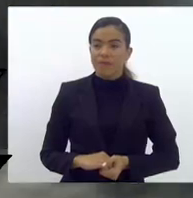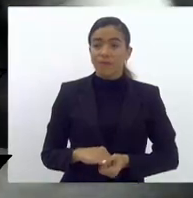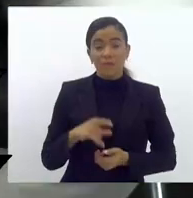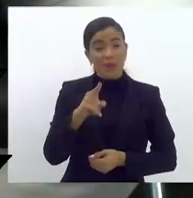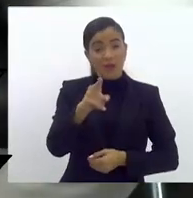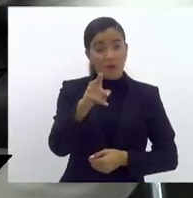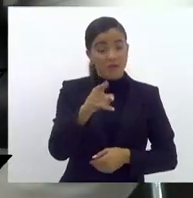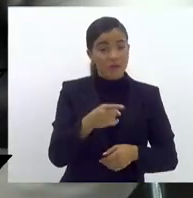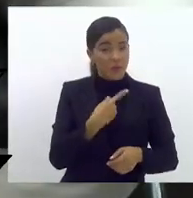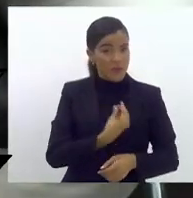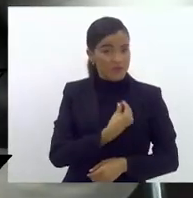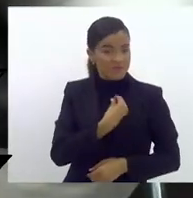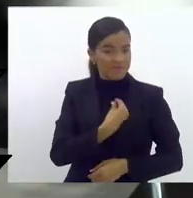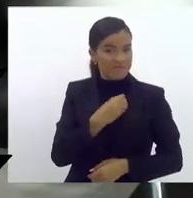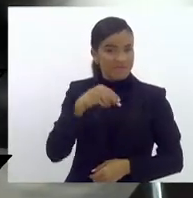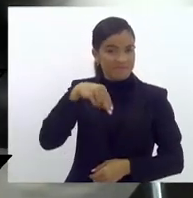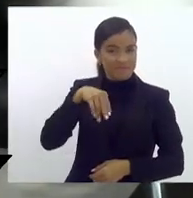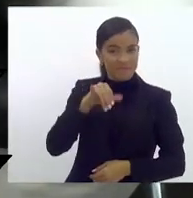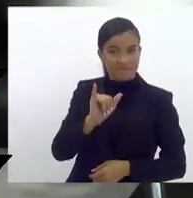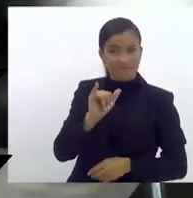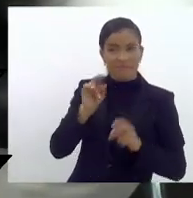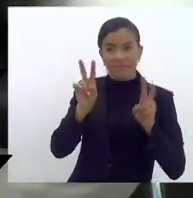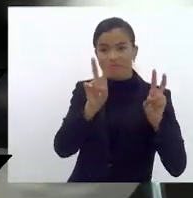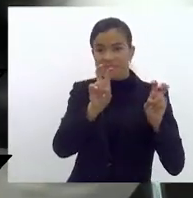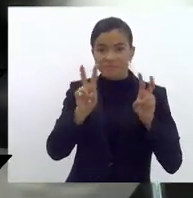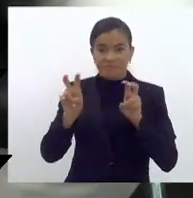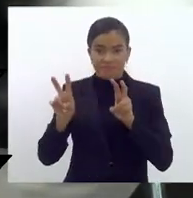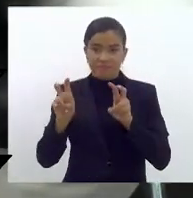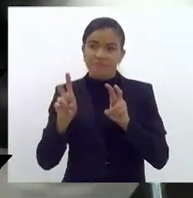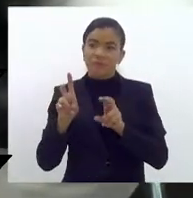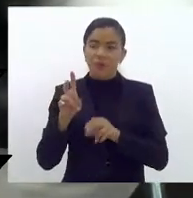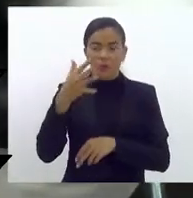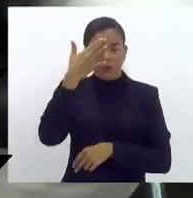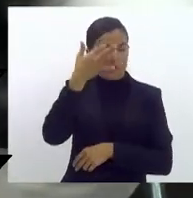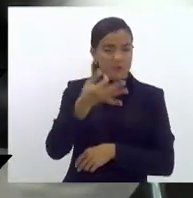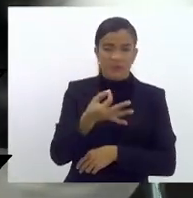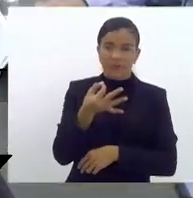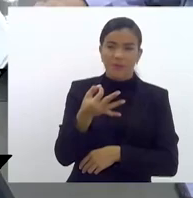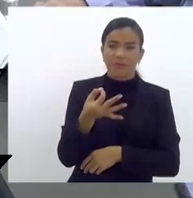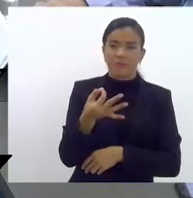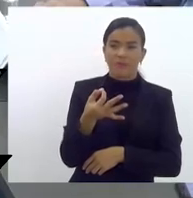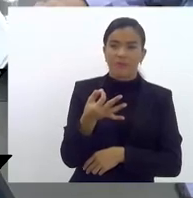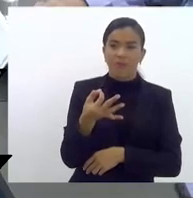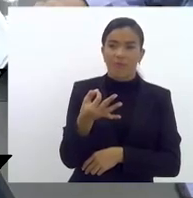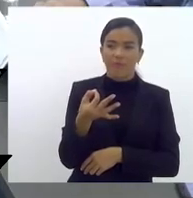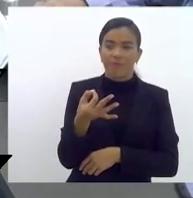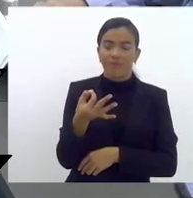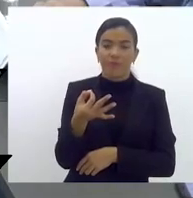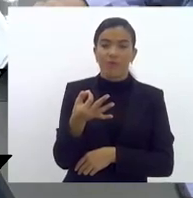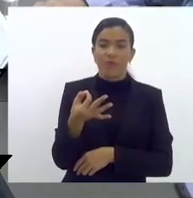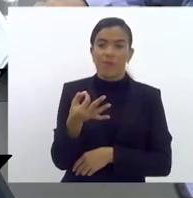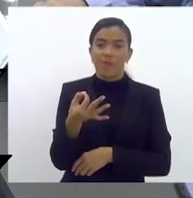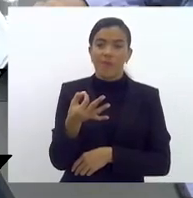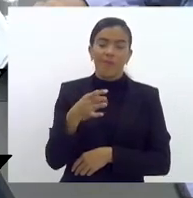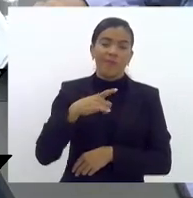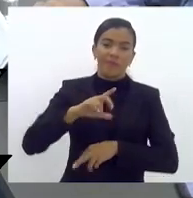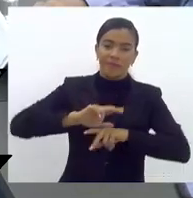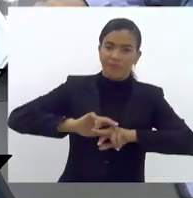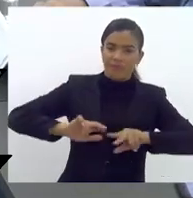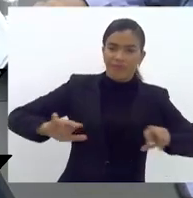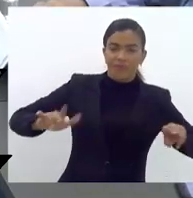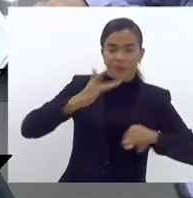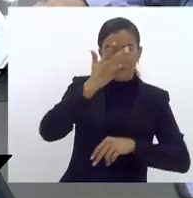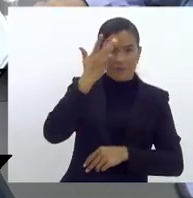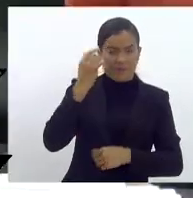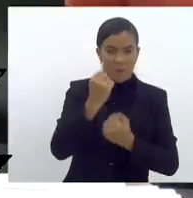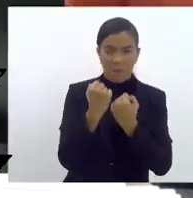ida lá em Nova Iguaçu os Paulo para discutir esse tema de Cultura tenho certeza que foi tiver ação tiveram diversas pessoas lá